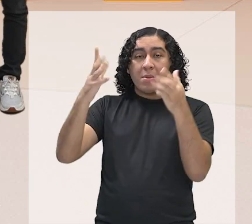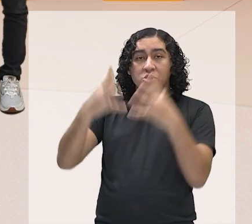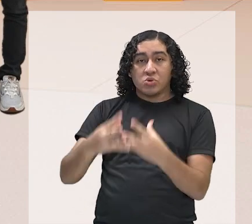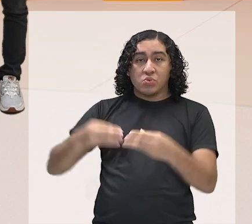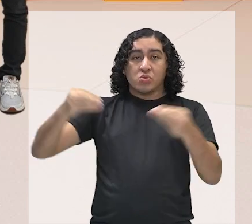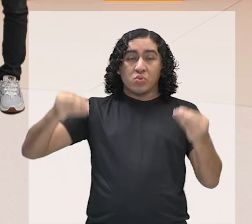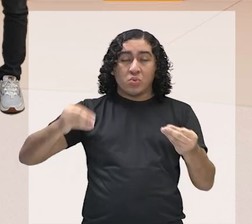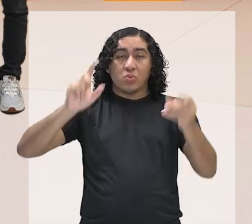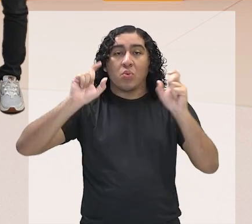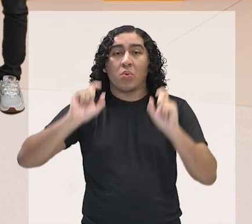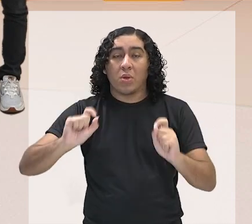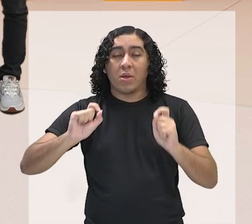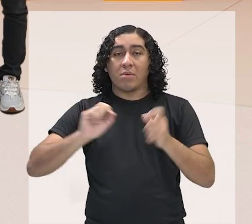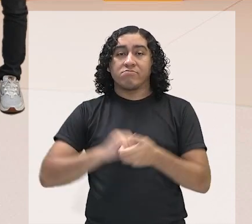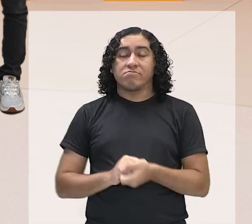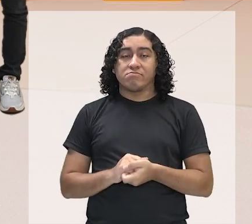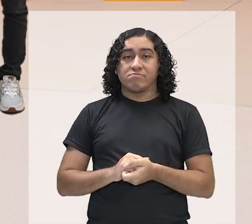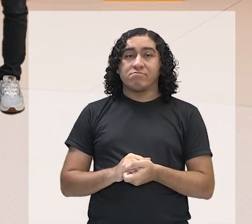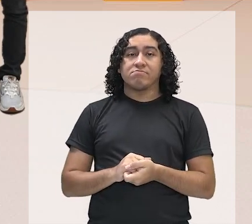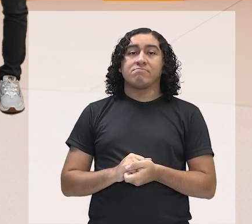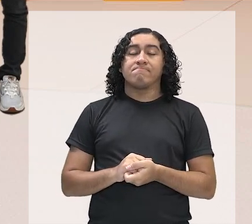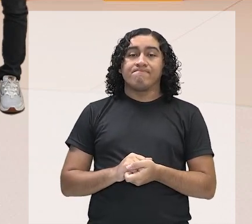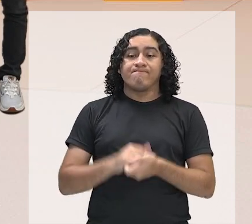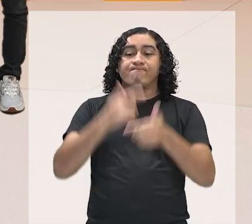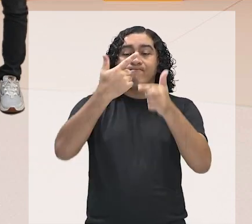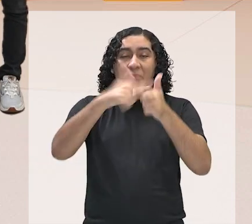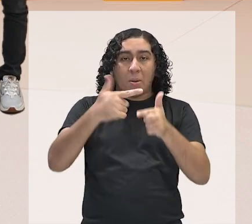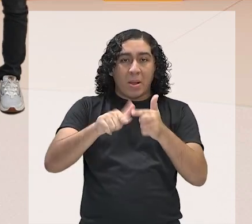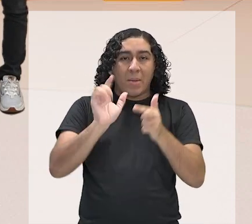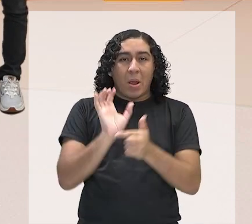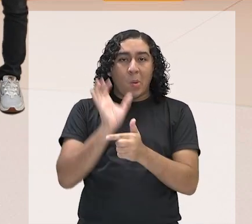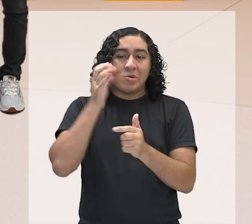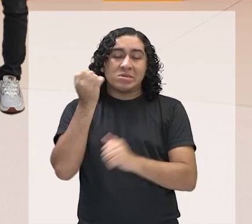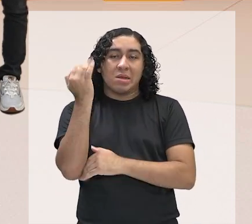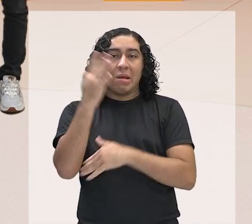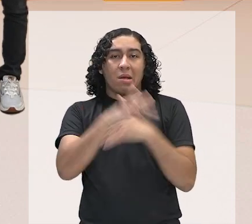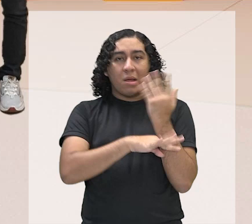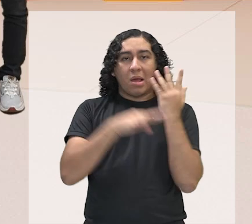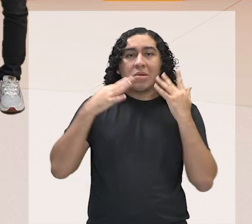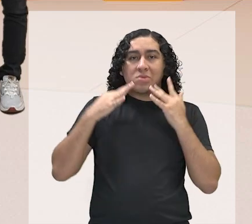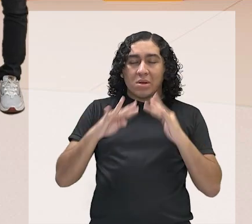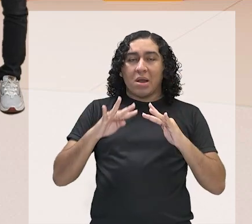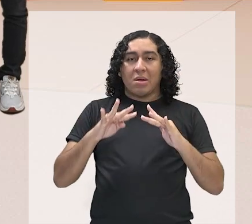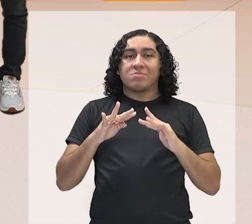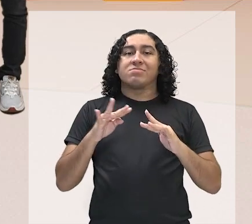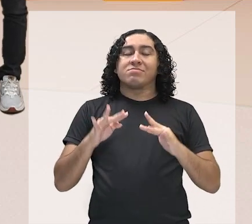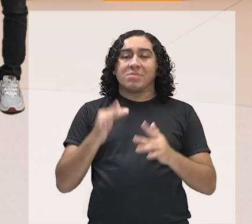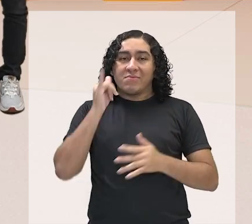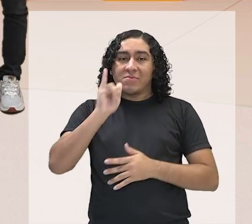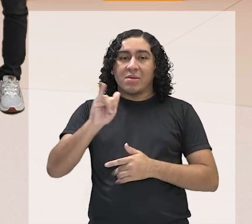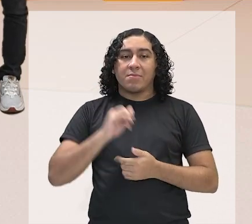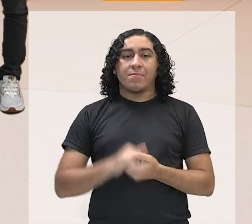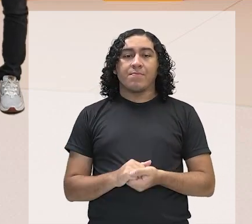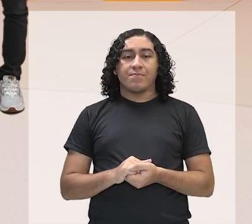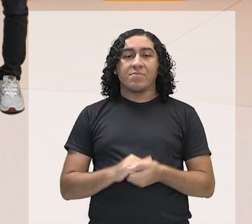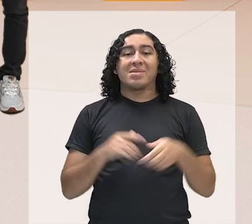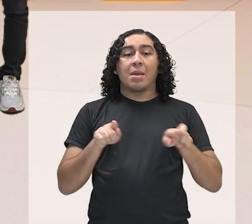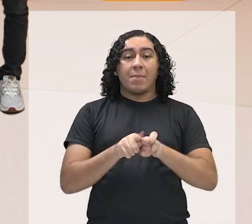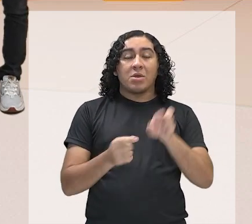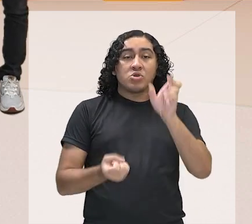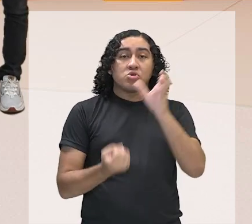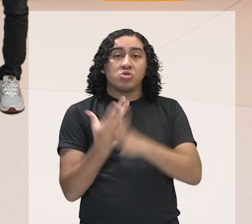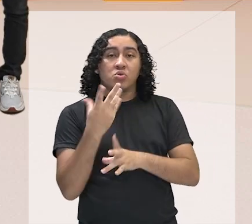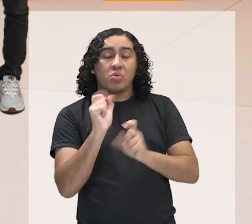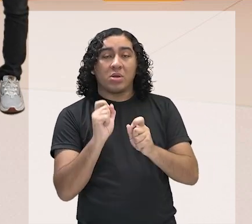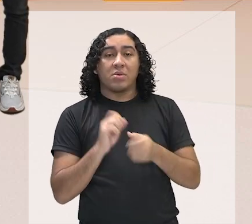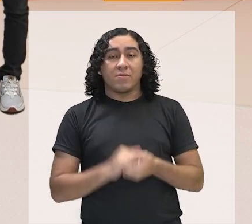os desastres naturais. Temos também, dentro da Conferência de Estocolmo, a elaboração das bases do